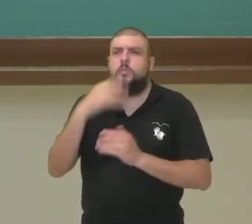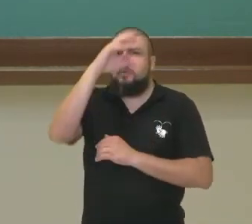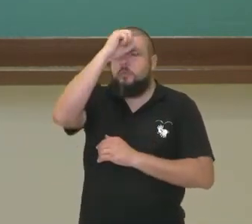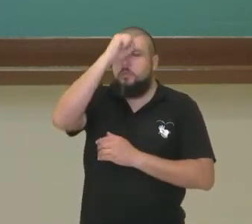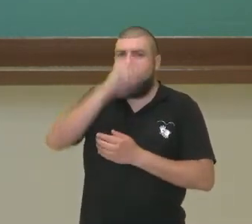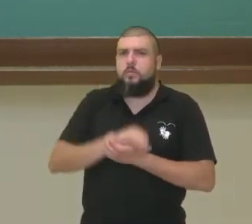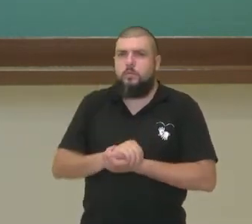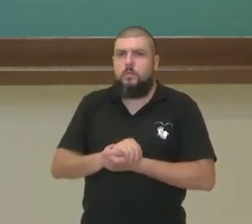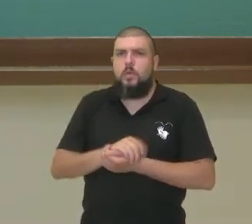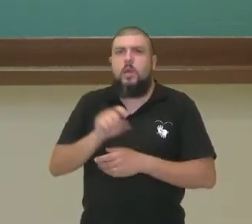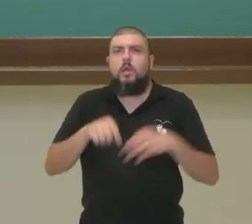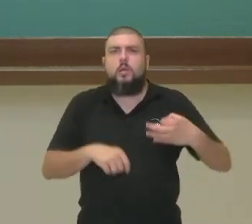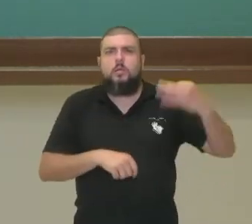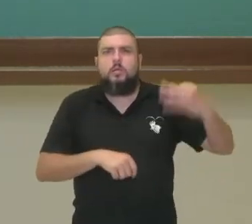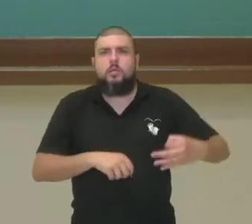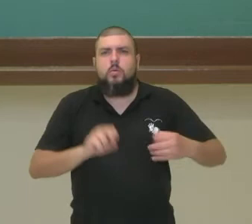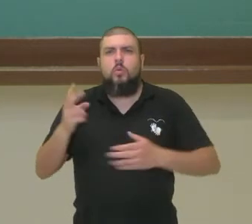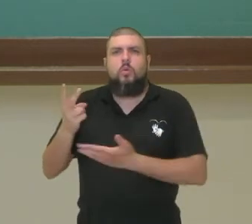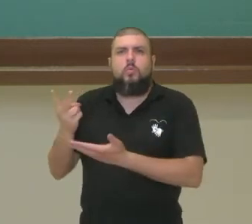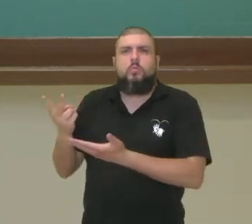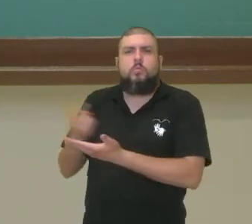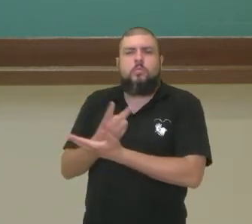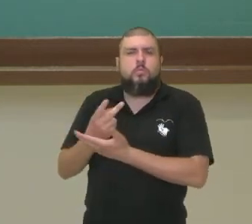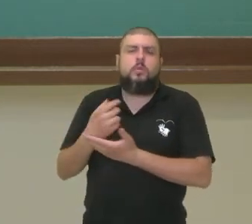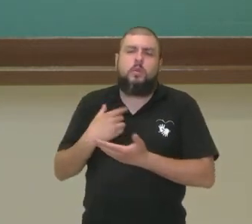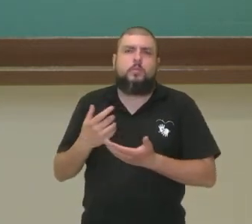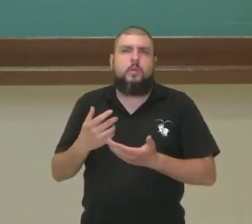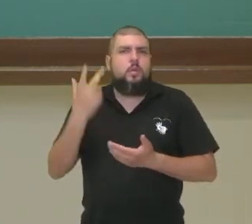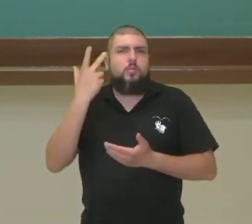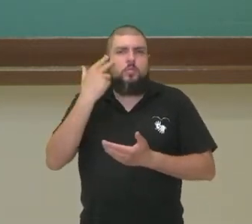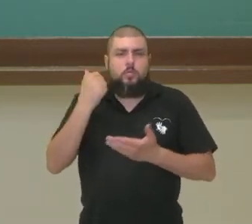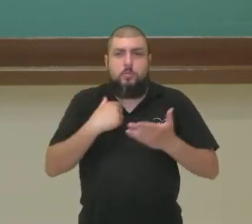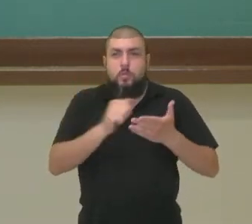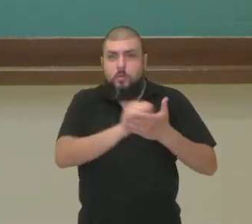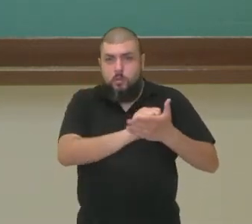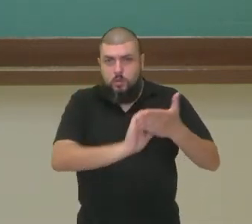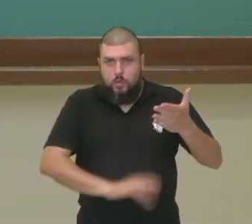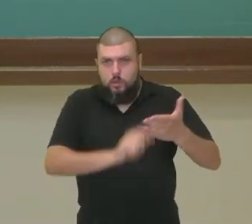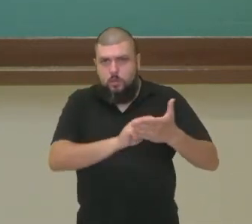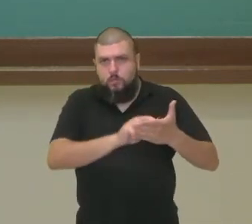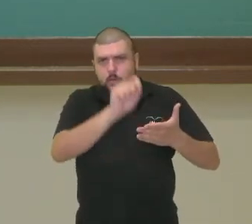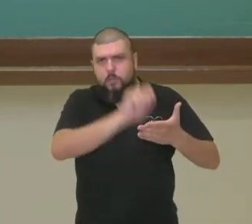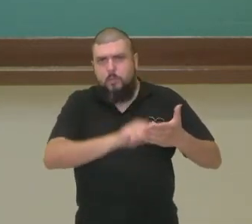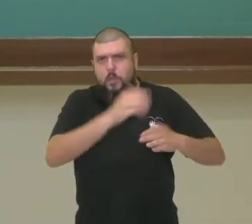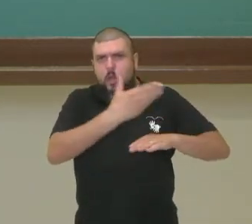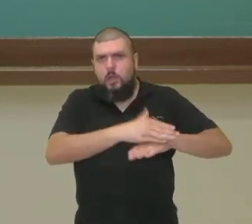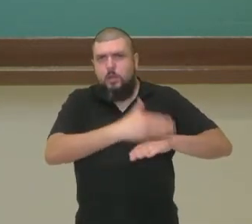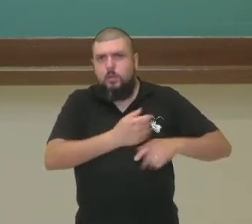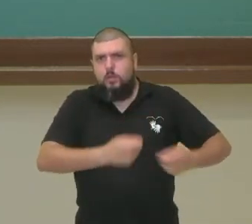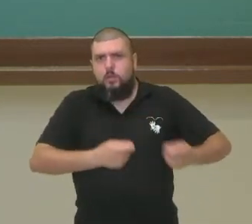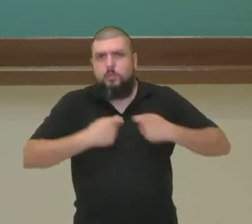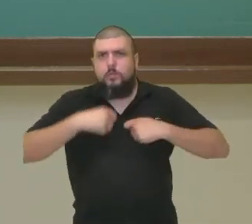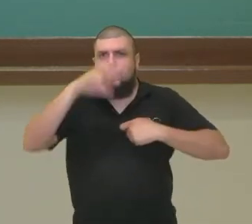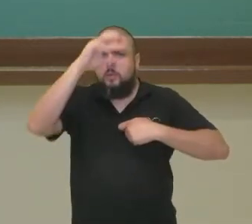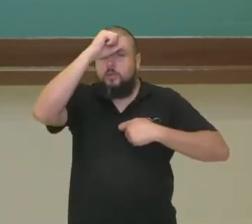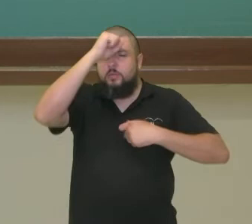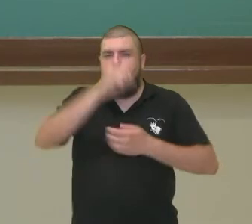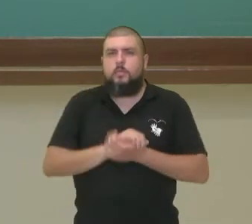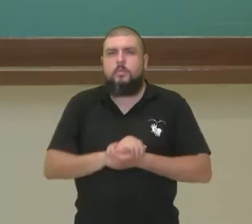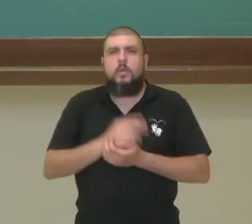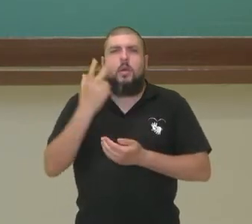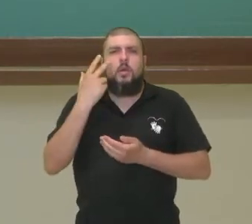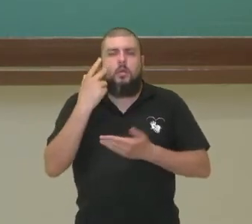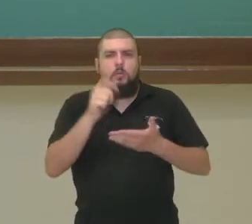quem acertou e errou, a atividade faz parte da aprendizagem. Por meio dela, você desenvolve